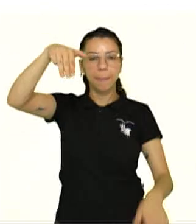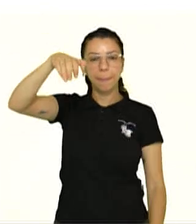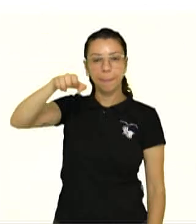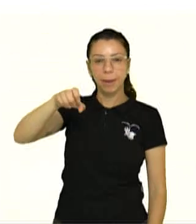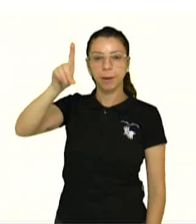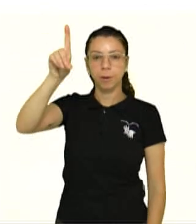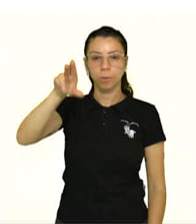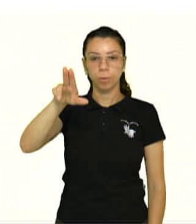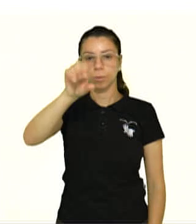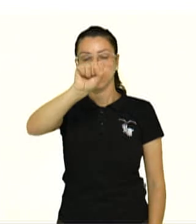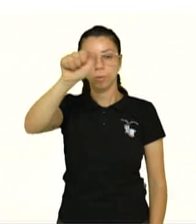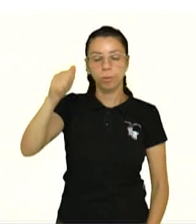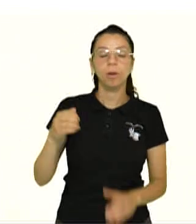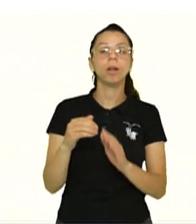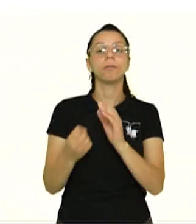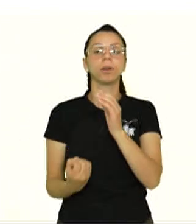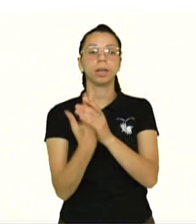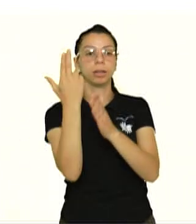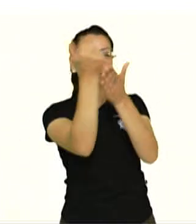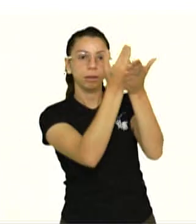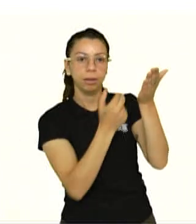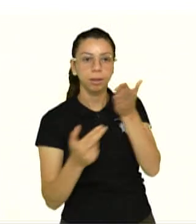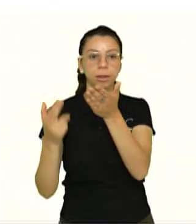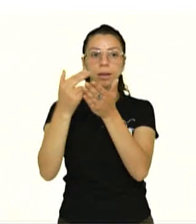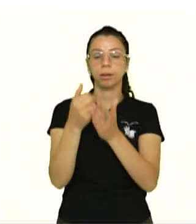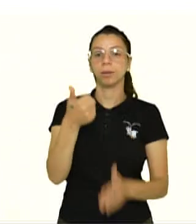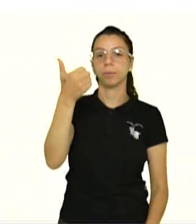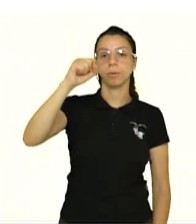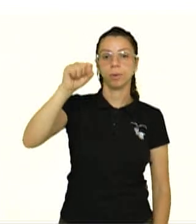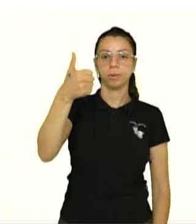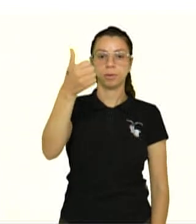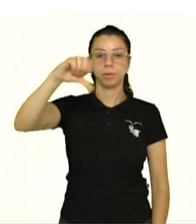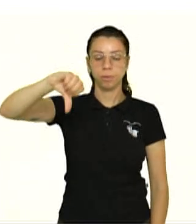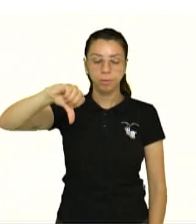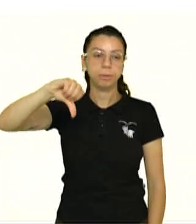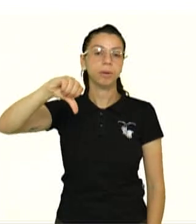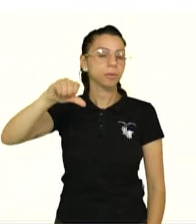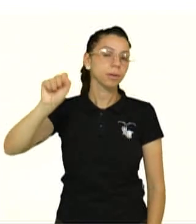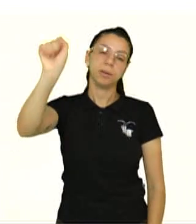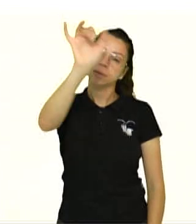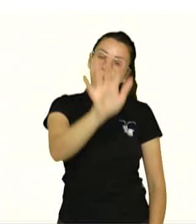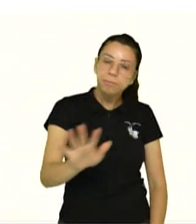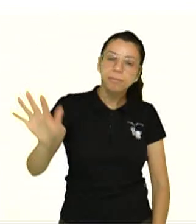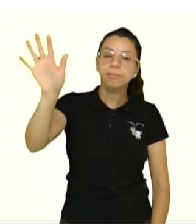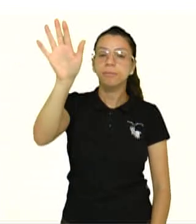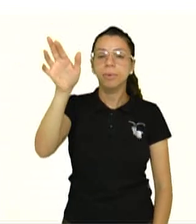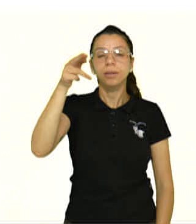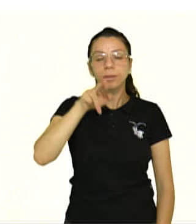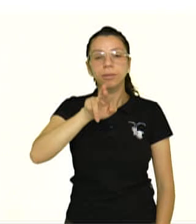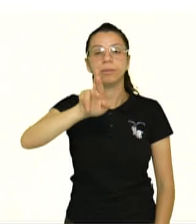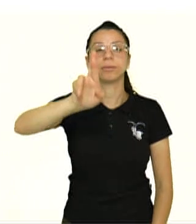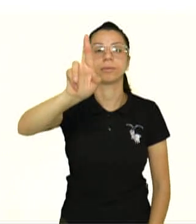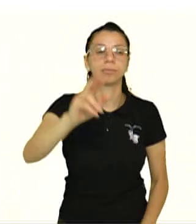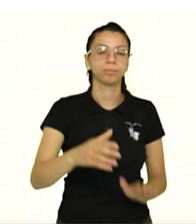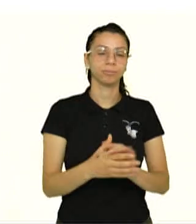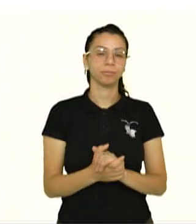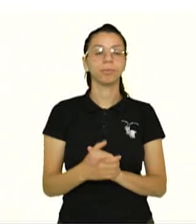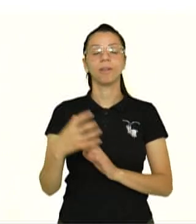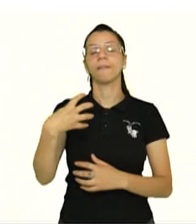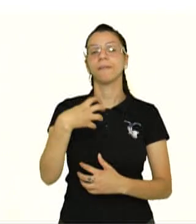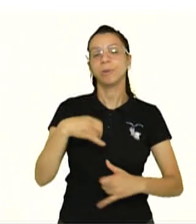menos em 1819. Vejam só como esta imagem retrata o desamparo,